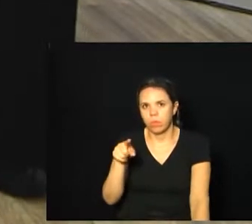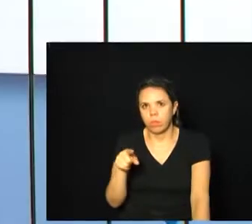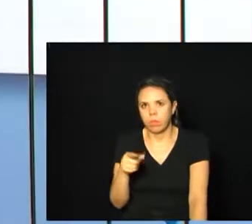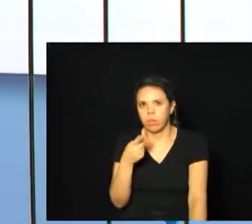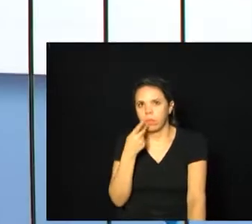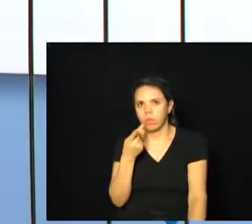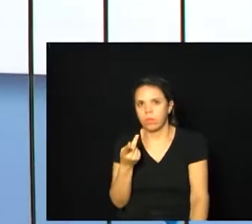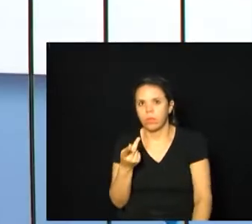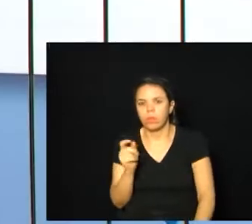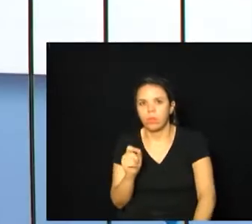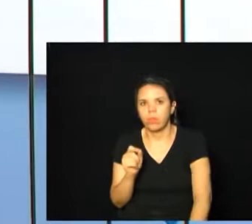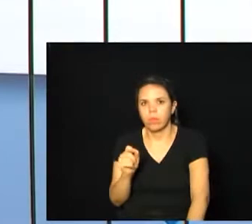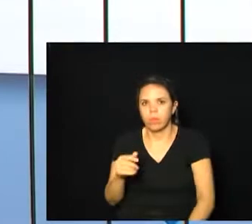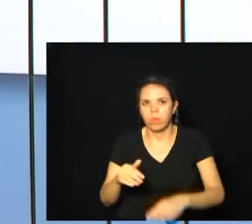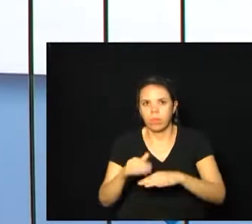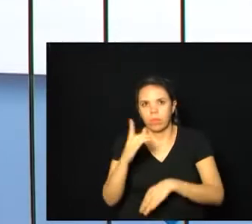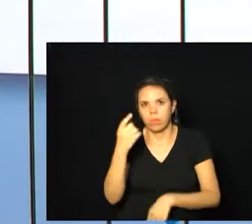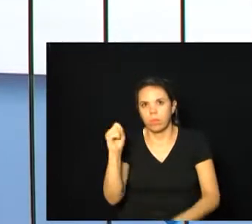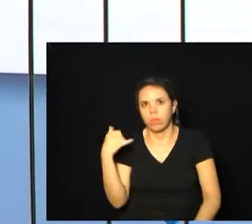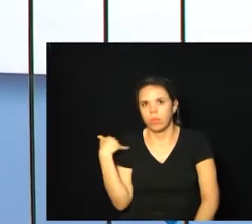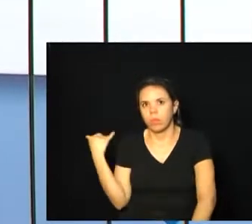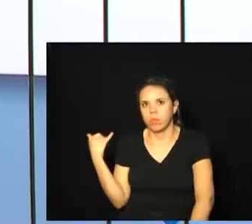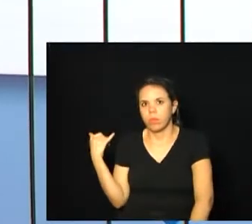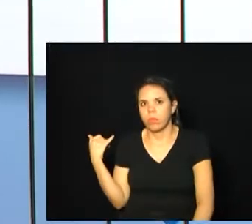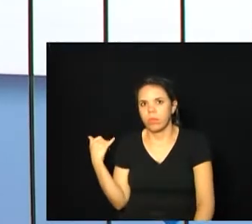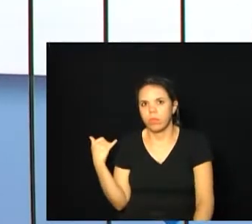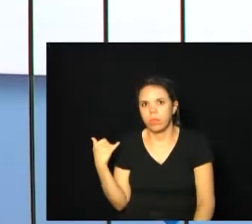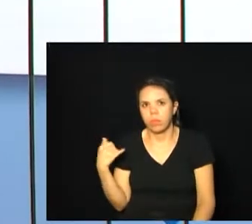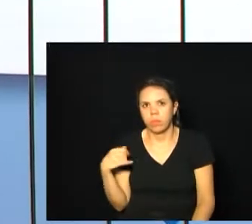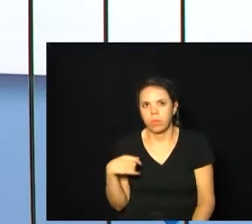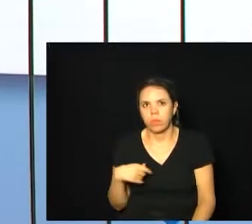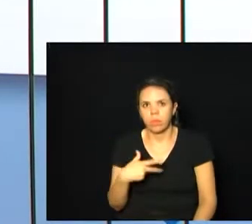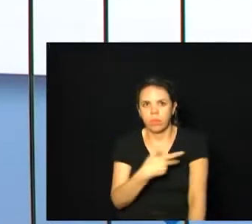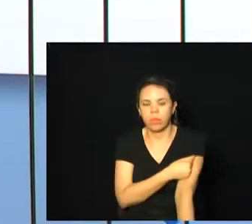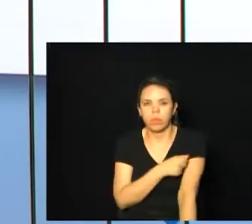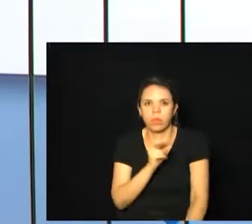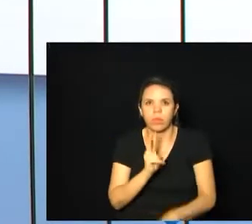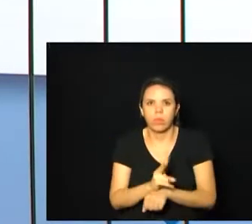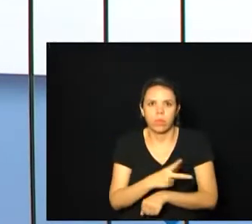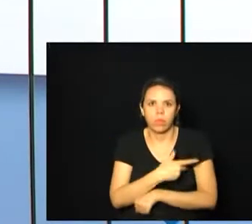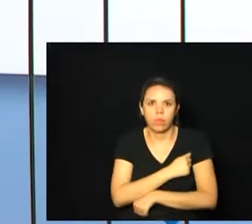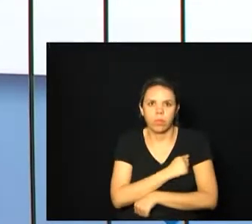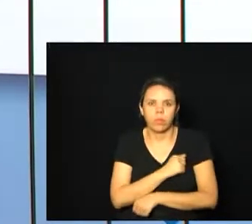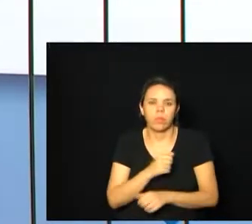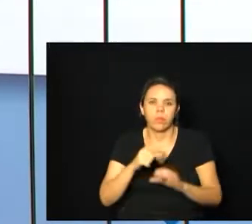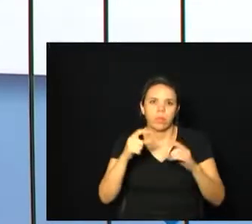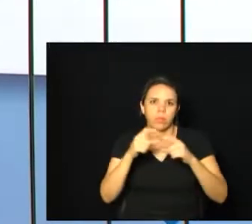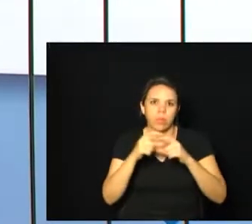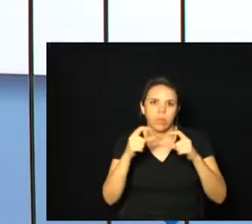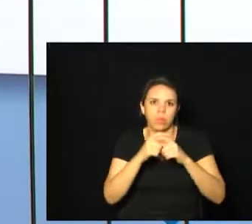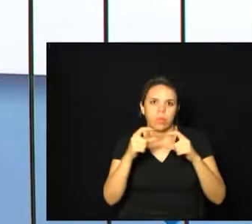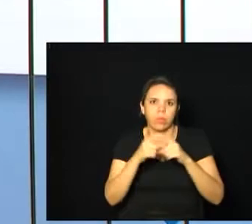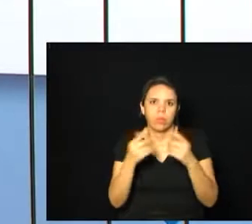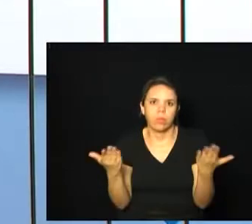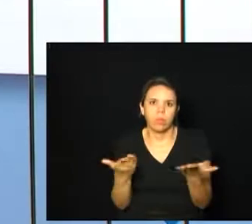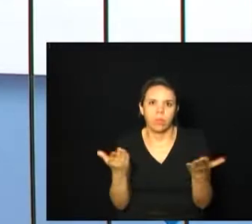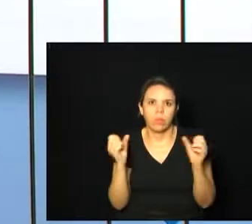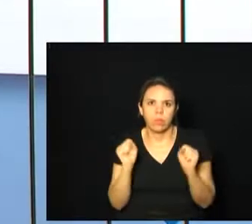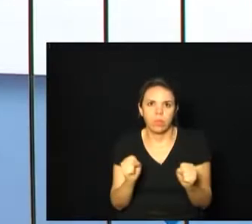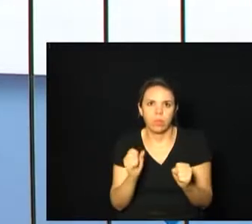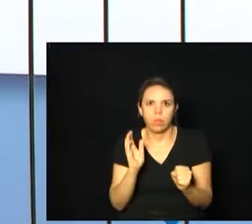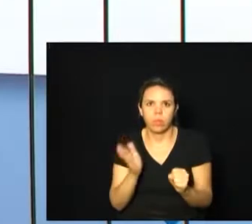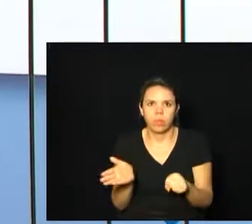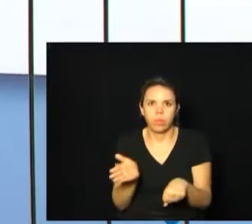você que é maior de 18 anos e que foi imunizado com a vacina da Pfizer, agora pode